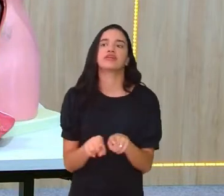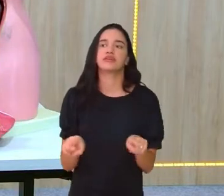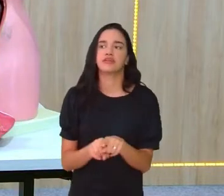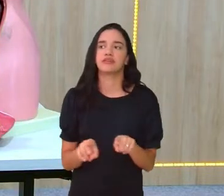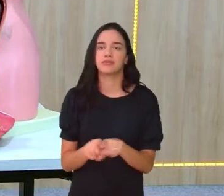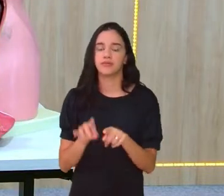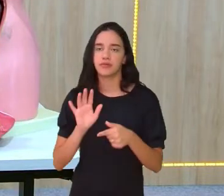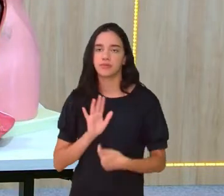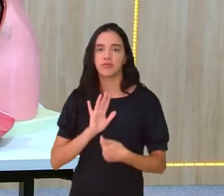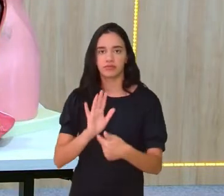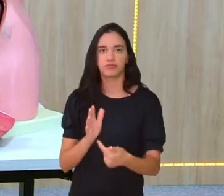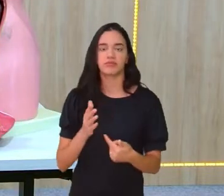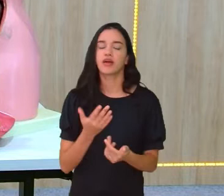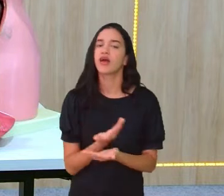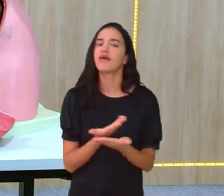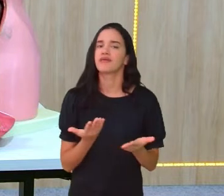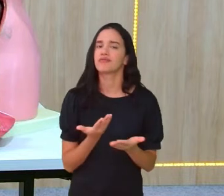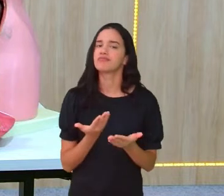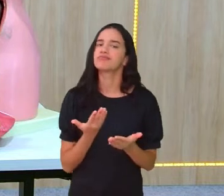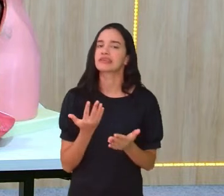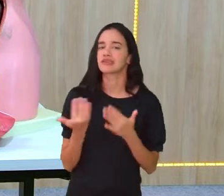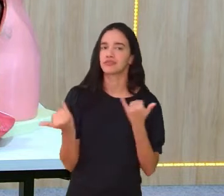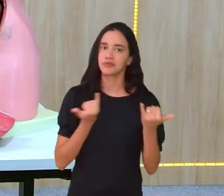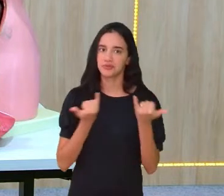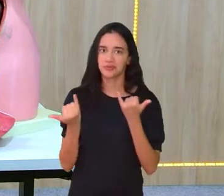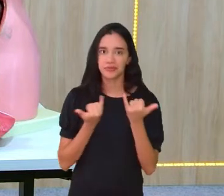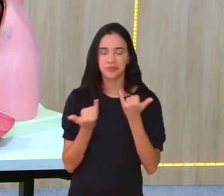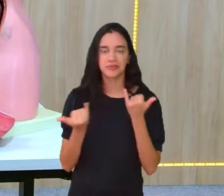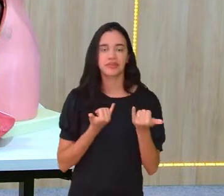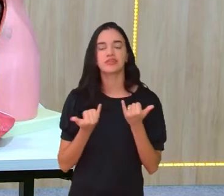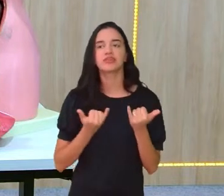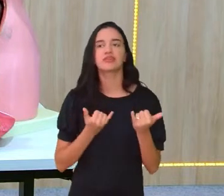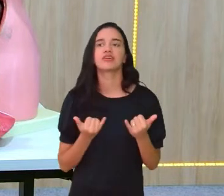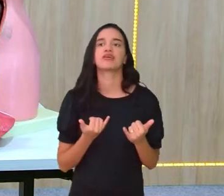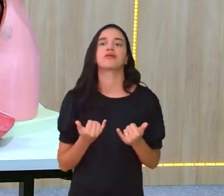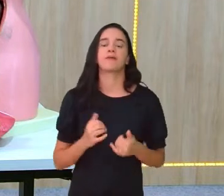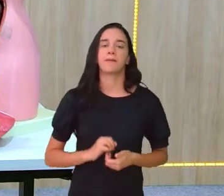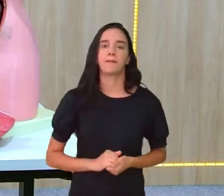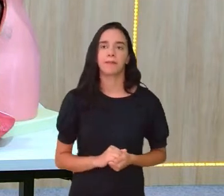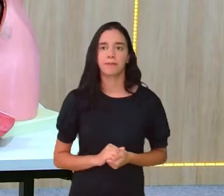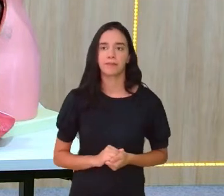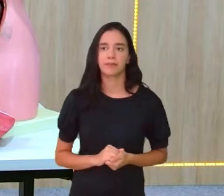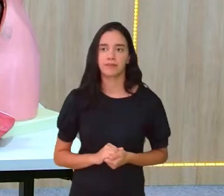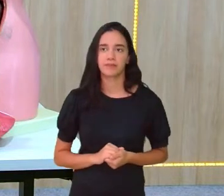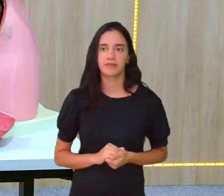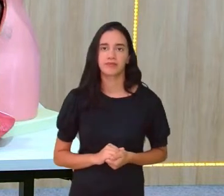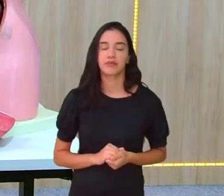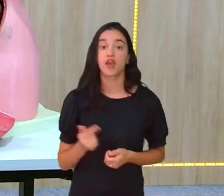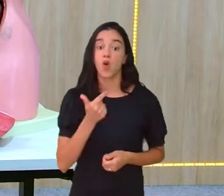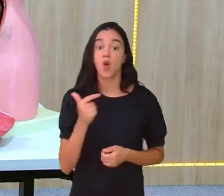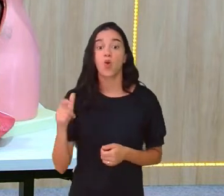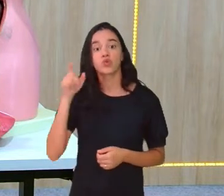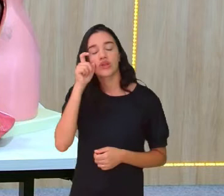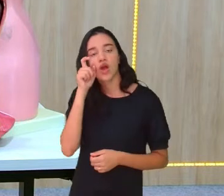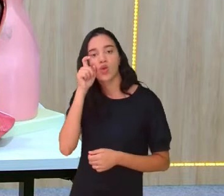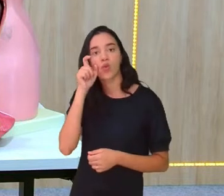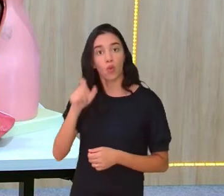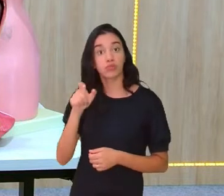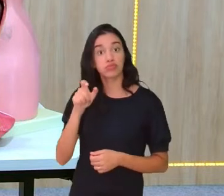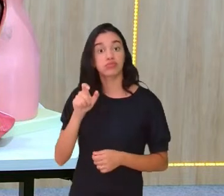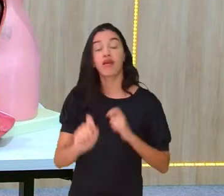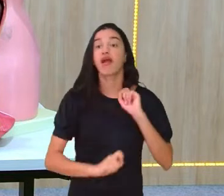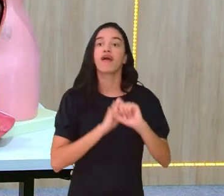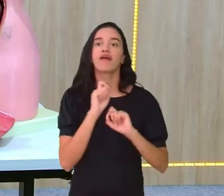para vocês, né, mais uma informação. O que é que nós temos mais? Uma outra curiosidade é a questão